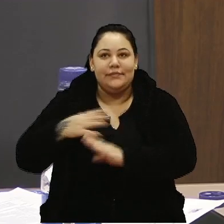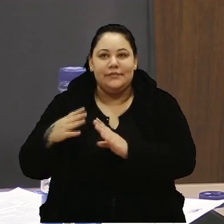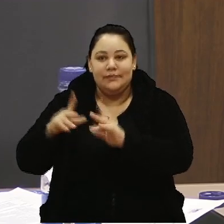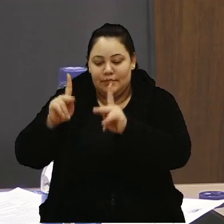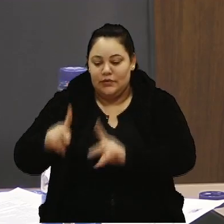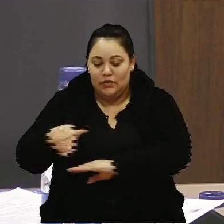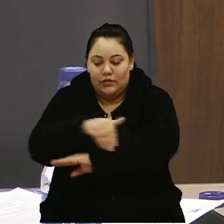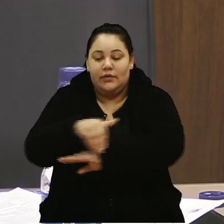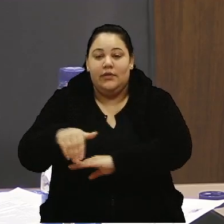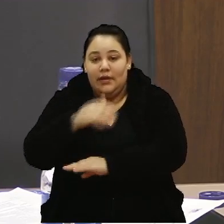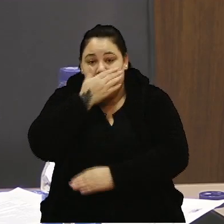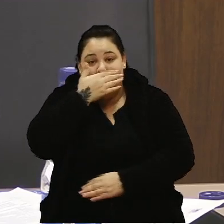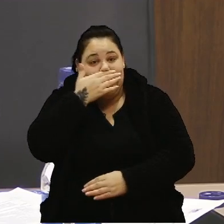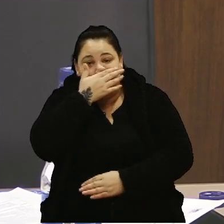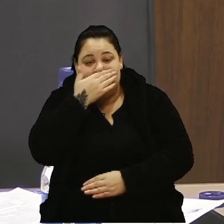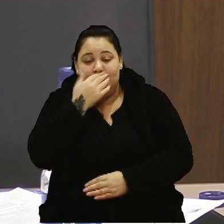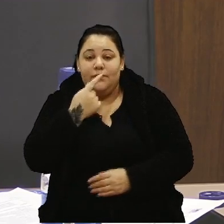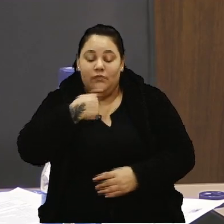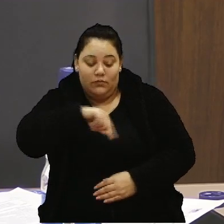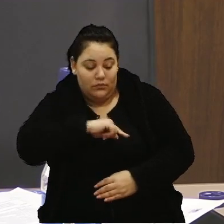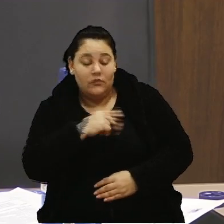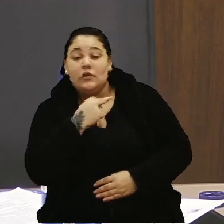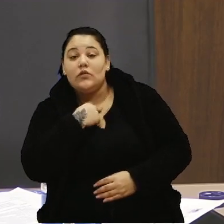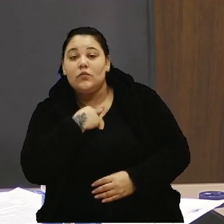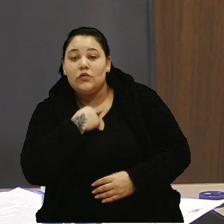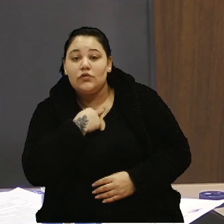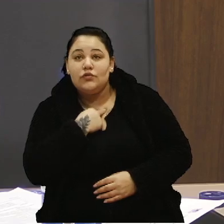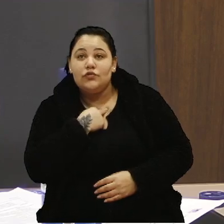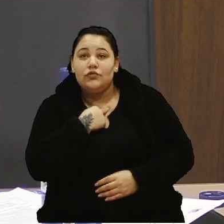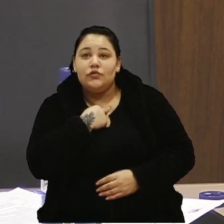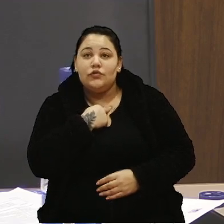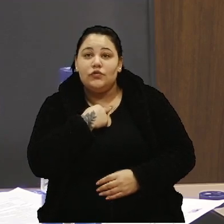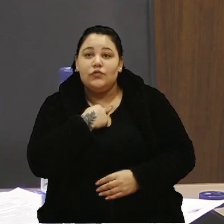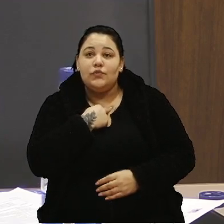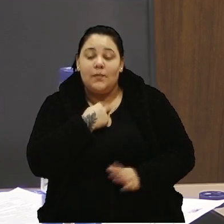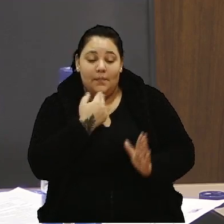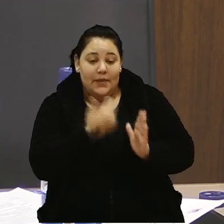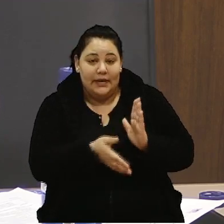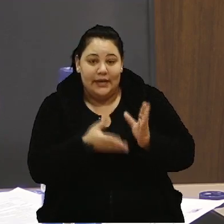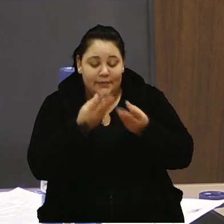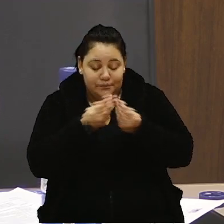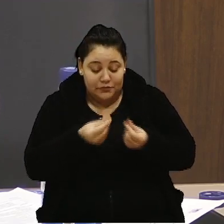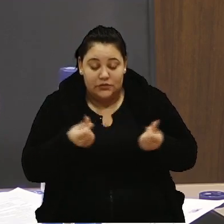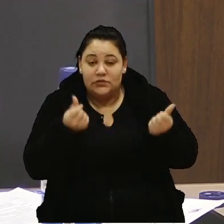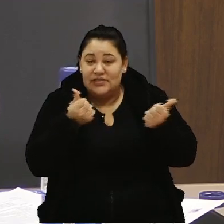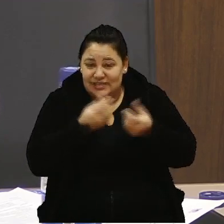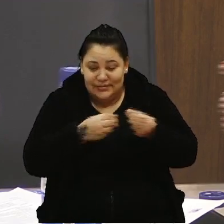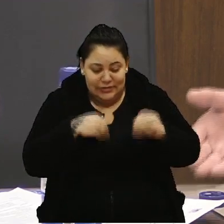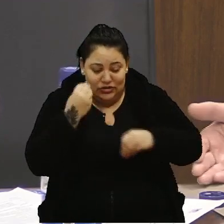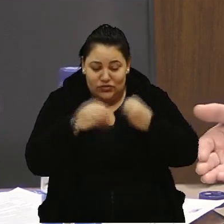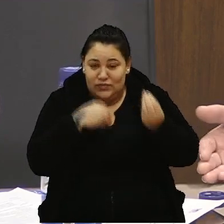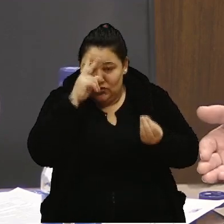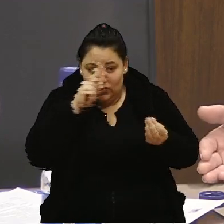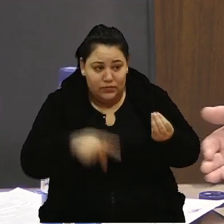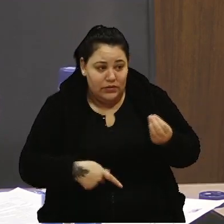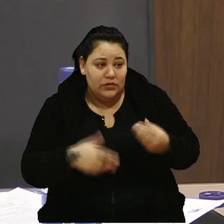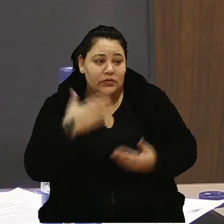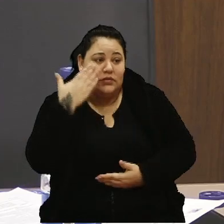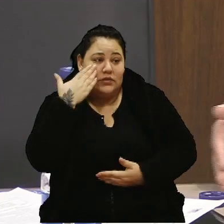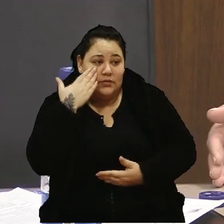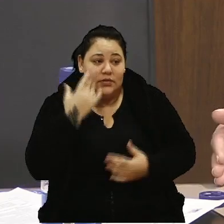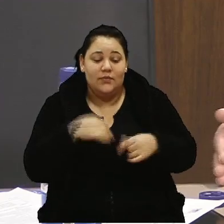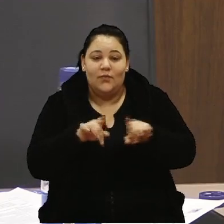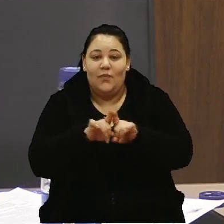rua. Eu acho que a gente não pode abrir mão desse nosso lado humano, de ver uma pessoa e entender que é uma